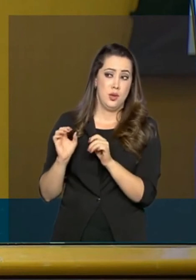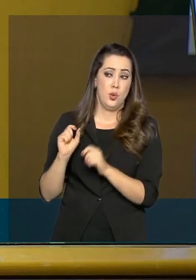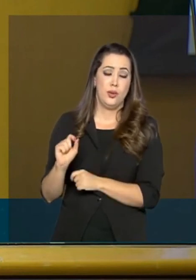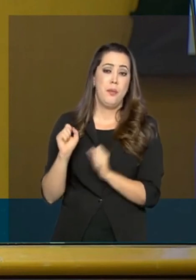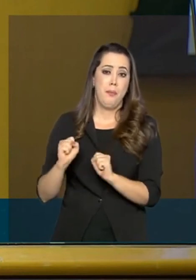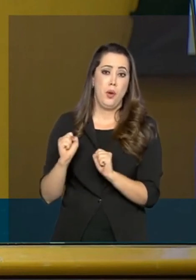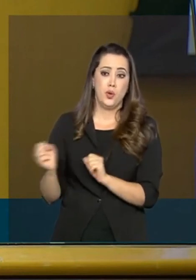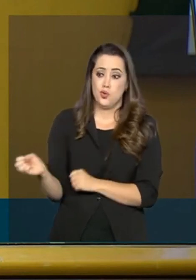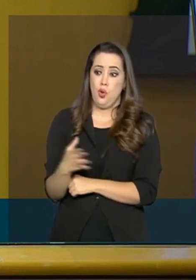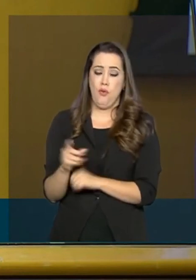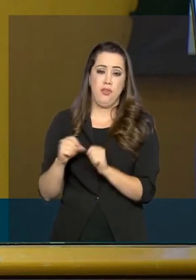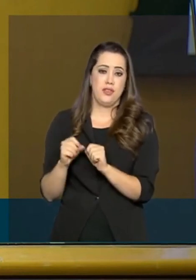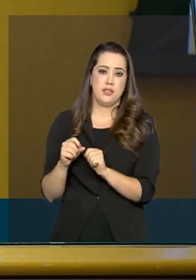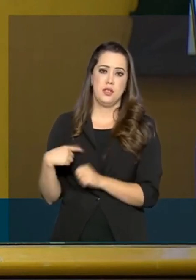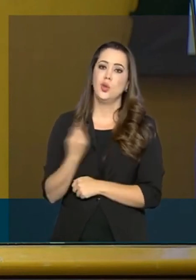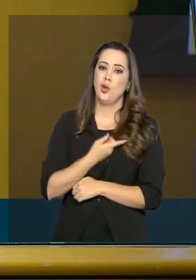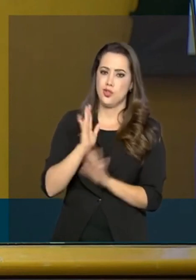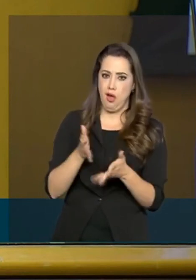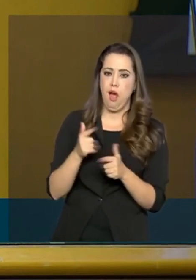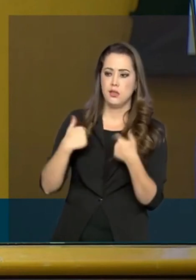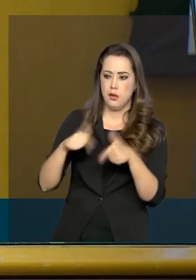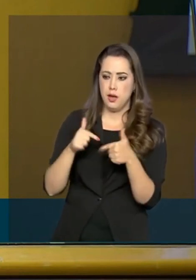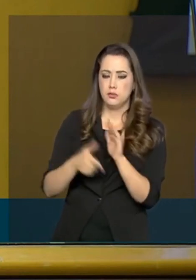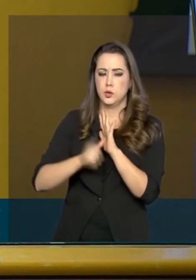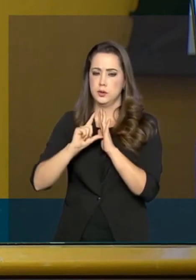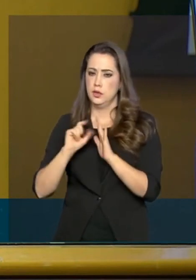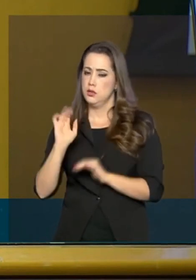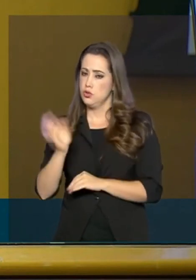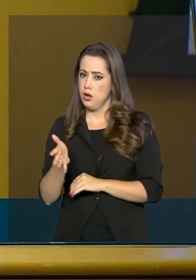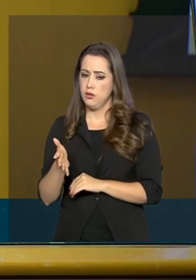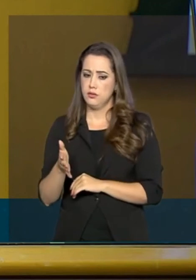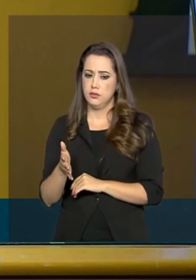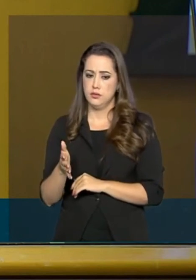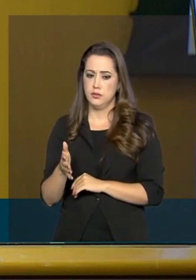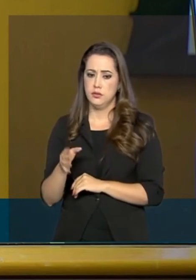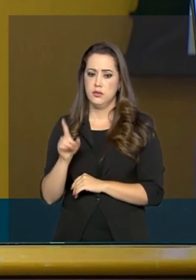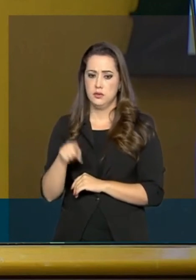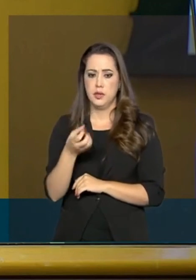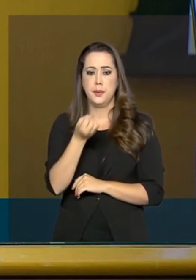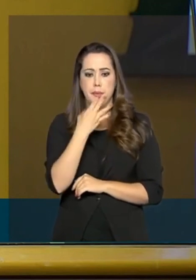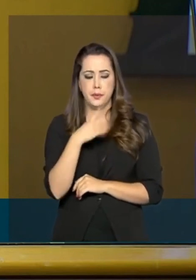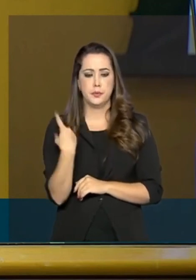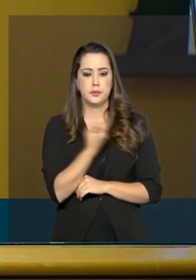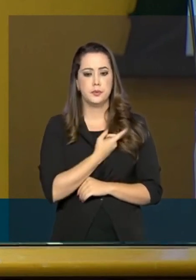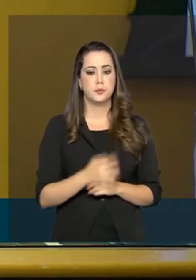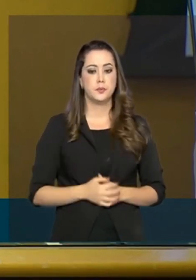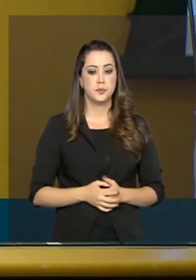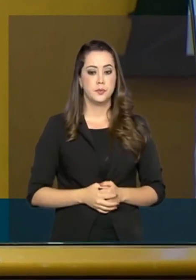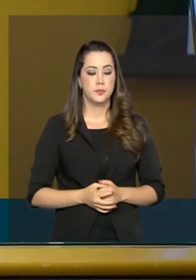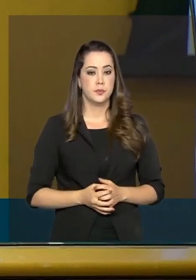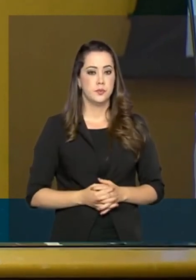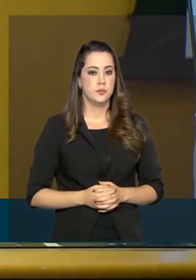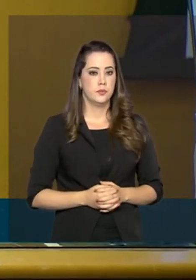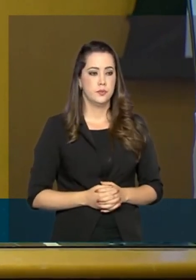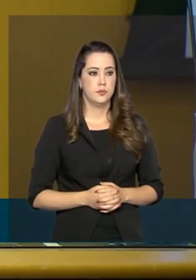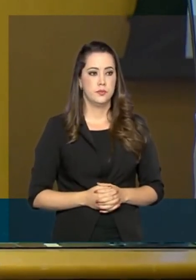novo, que na verdade nós já estamos fazendo, nós saímos na frente e isso é muito bom para todos nós.